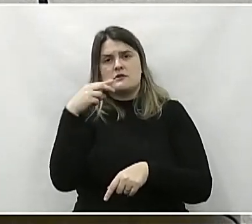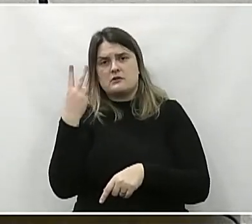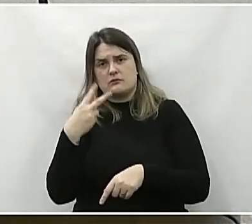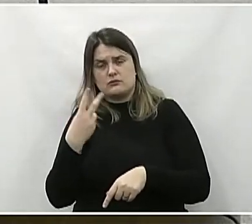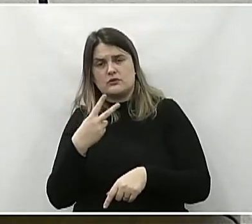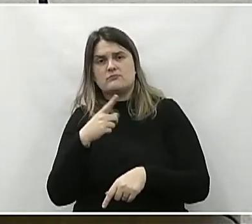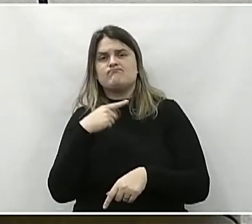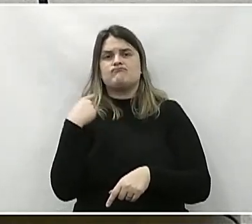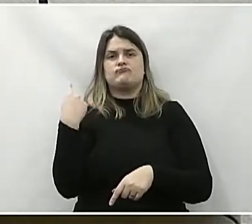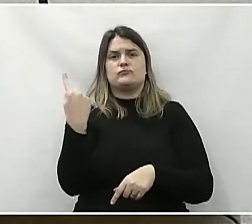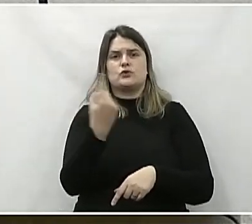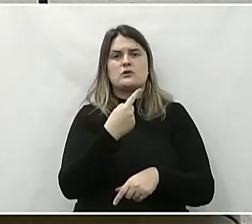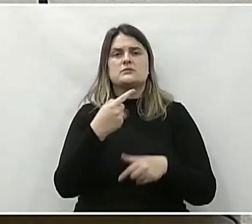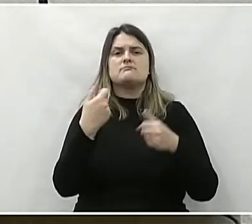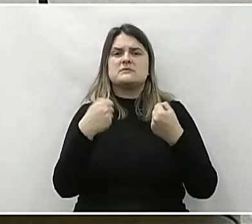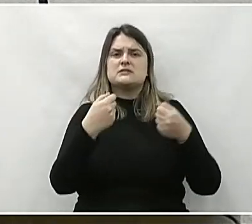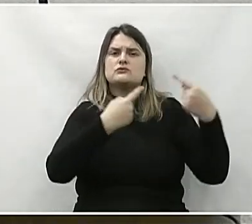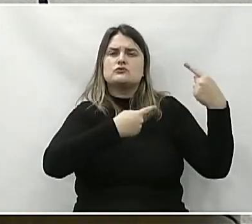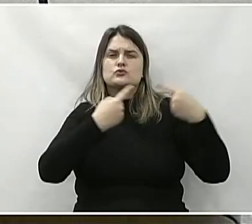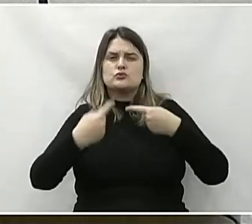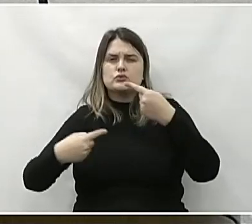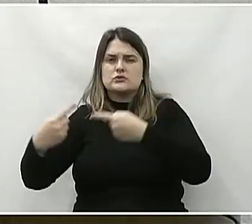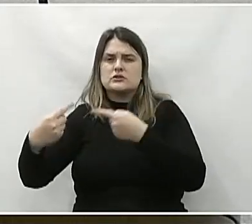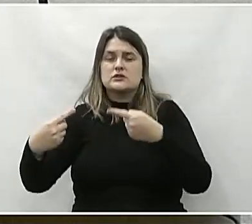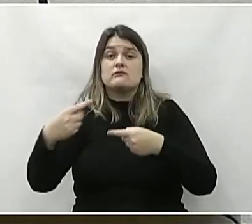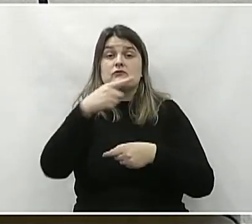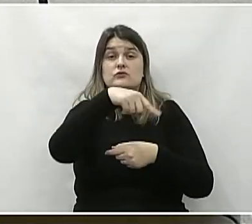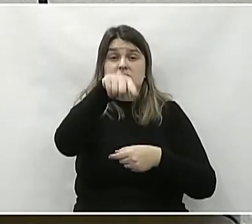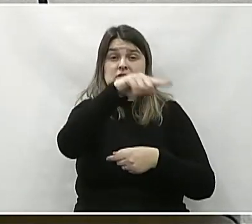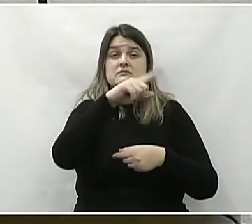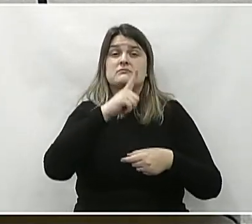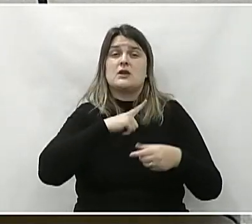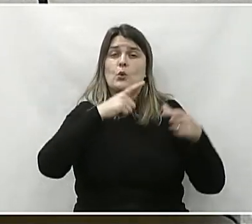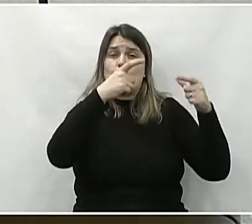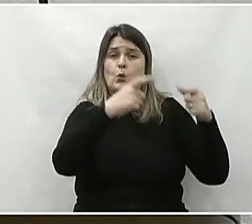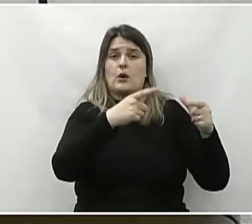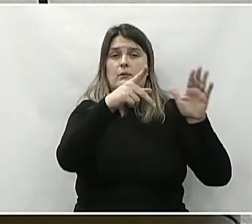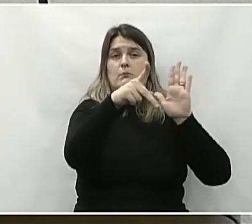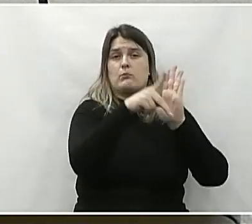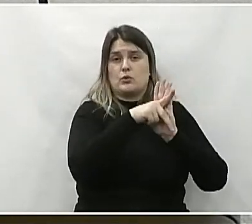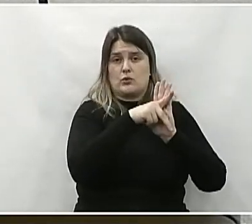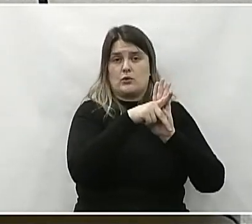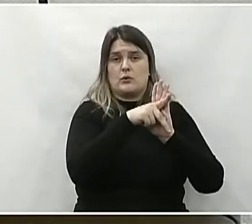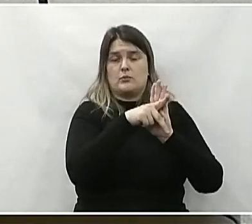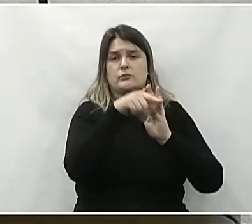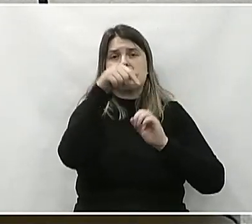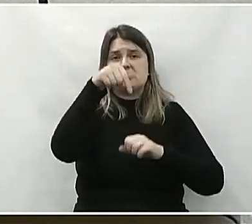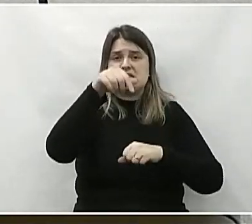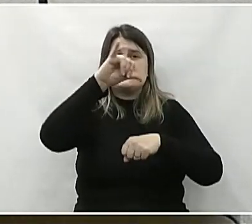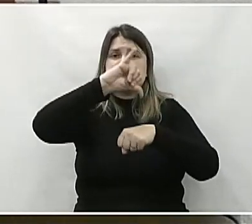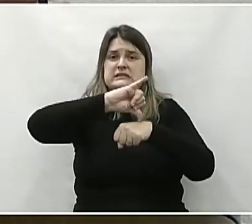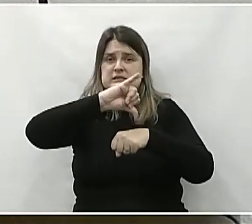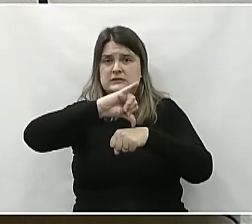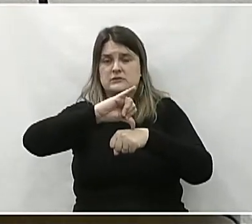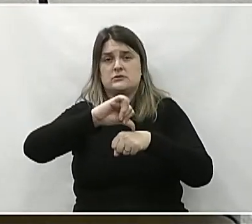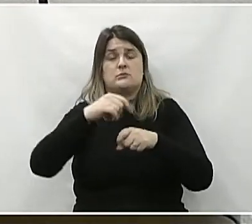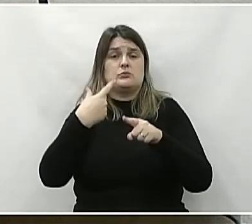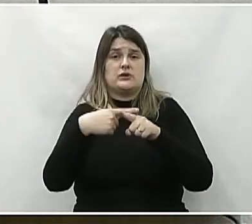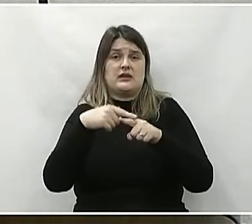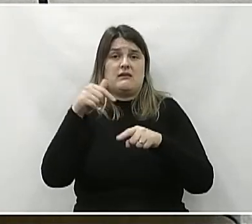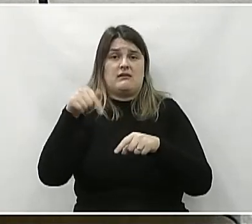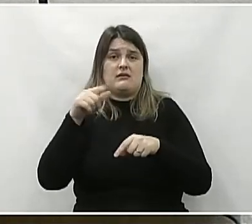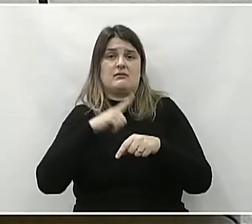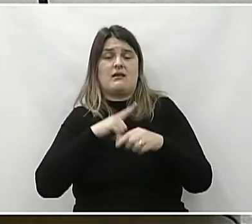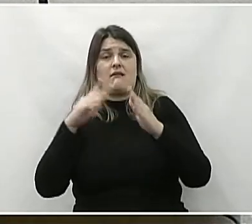vereadoras para que a gente possa discutir junto para que vocês têm um espaço para vocês aqui no centro como nós já temos a